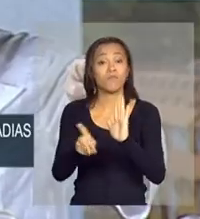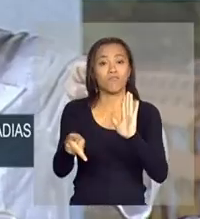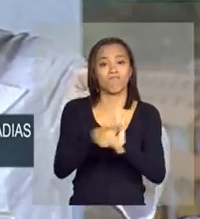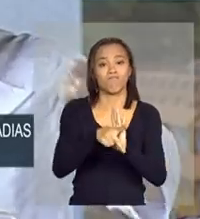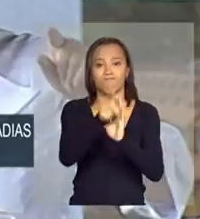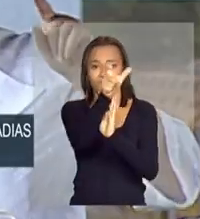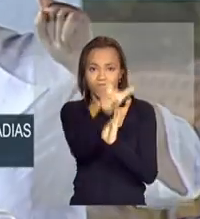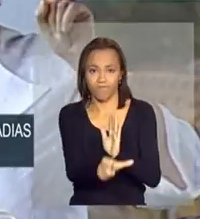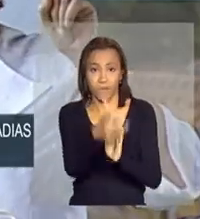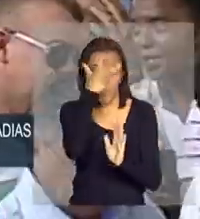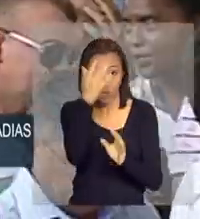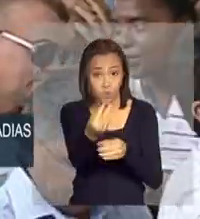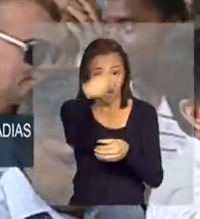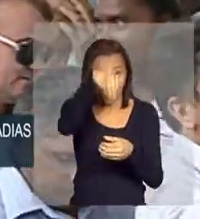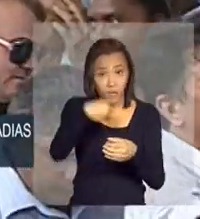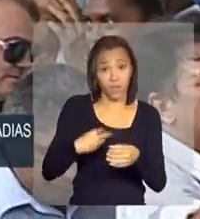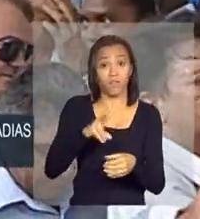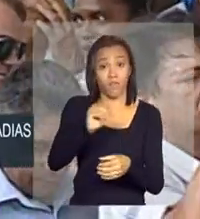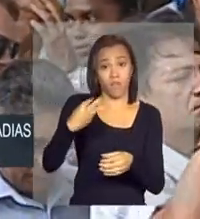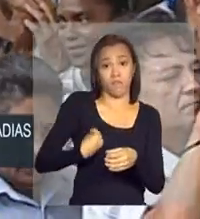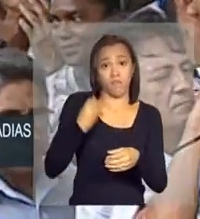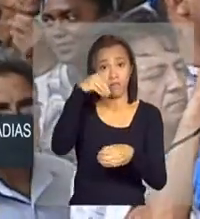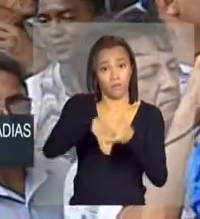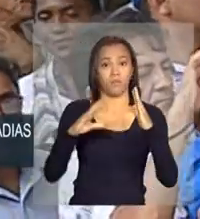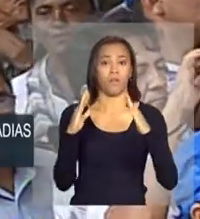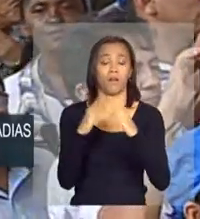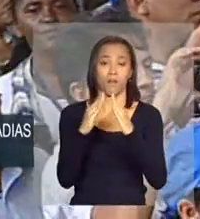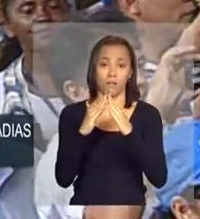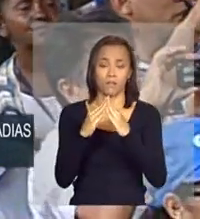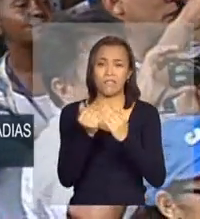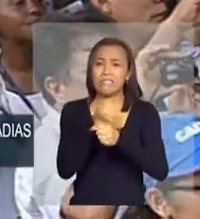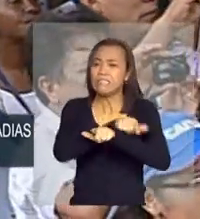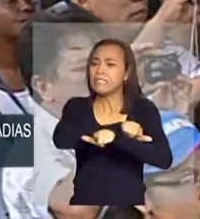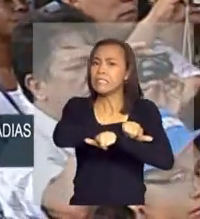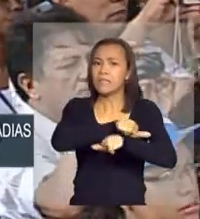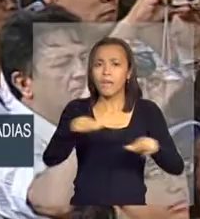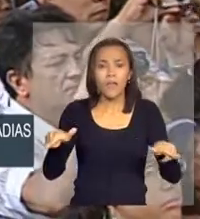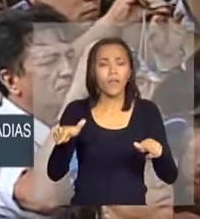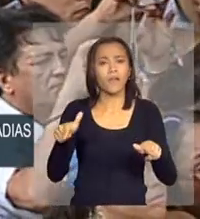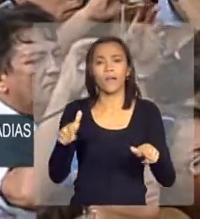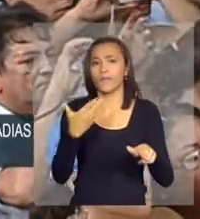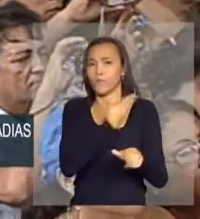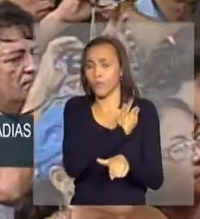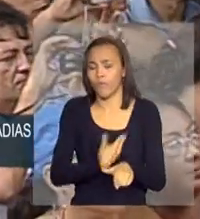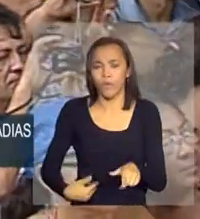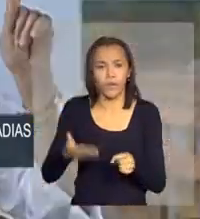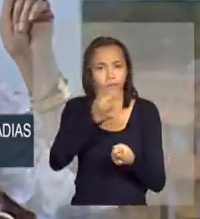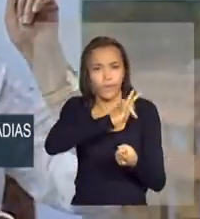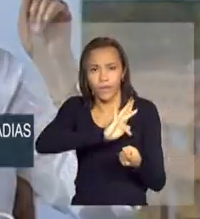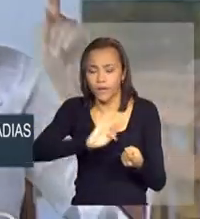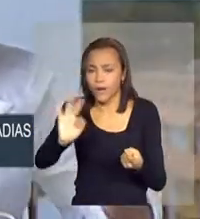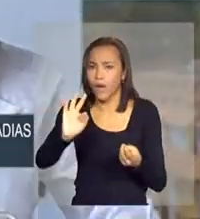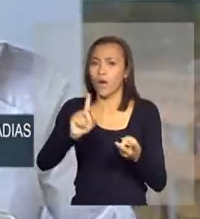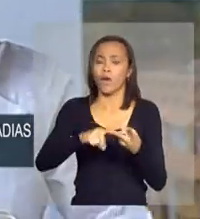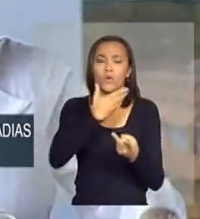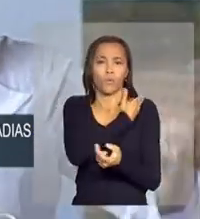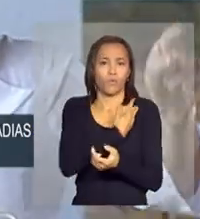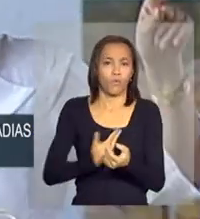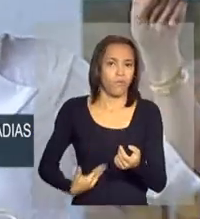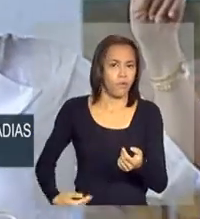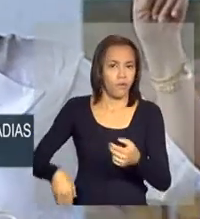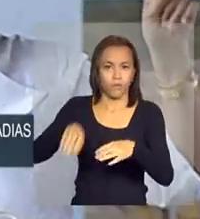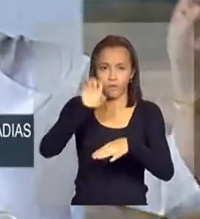morador e ninguém nem no governo federal nem no governo estadual